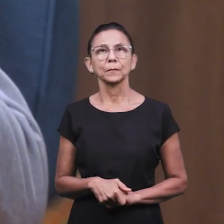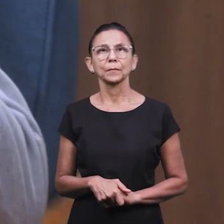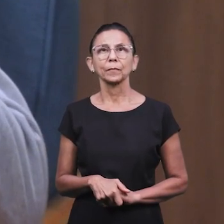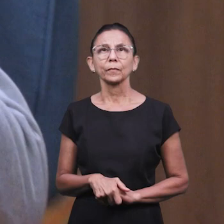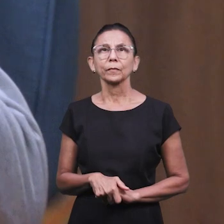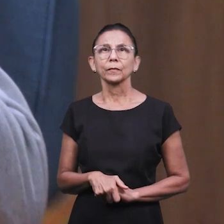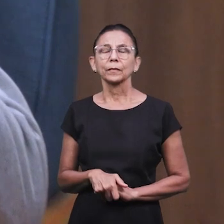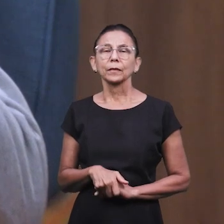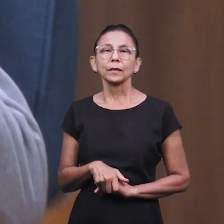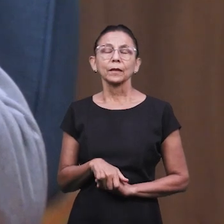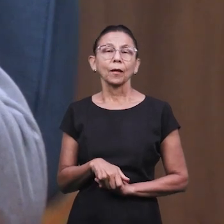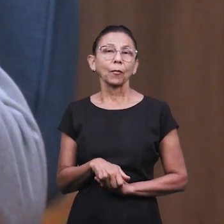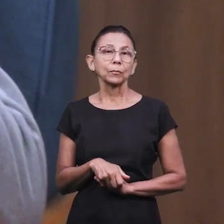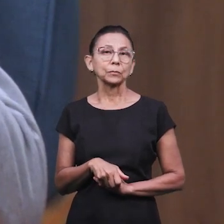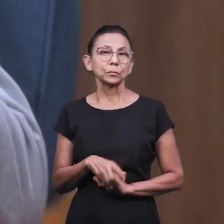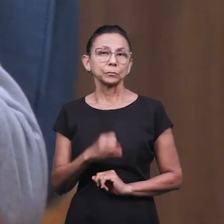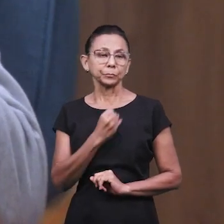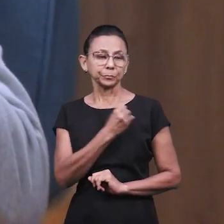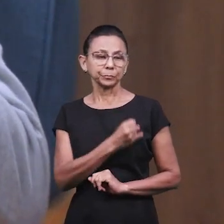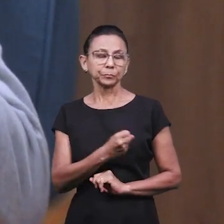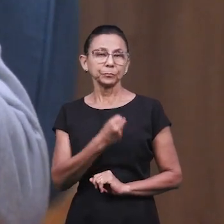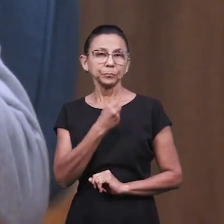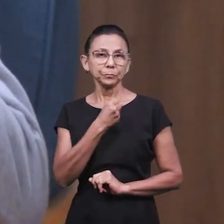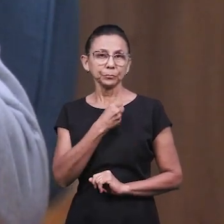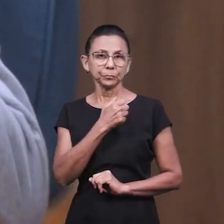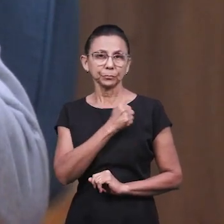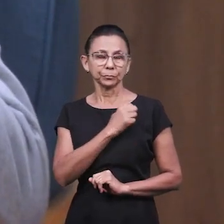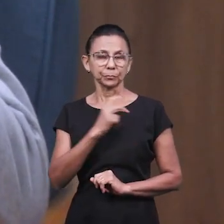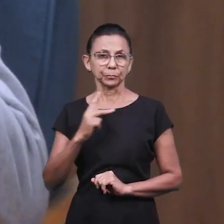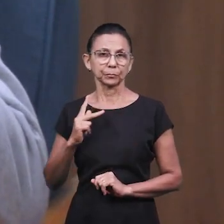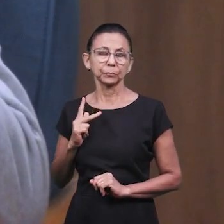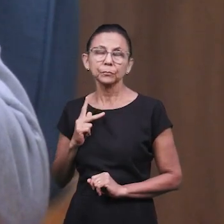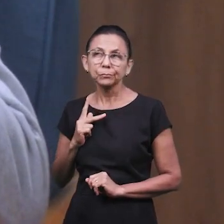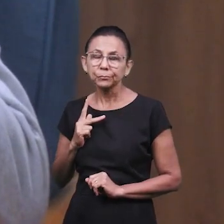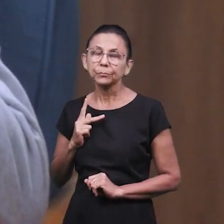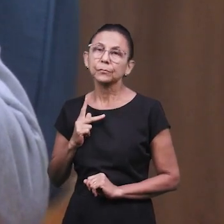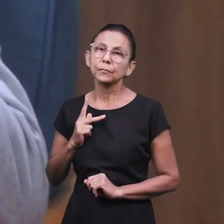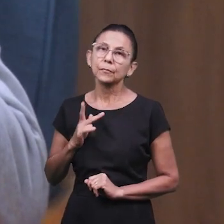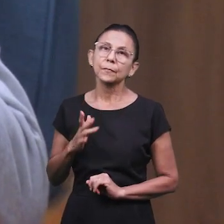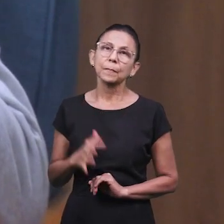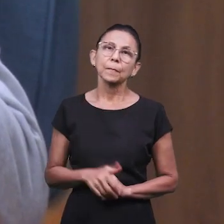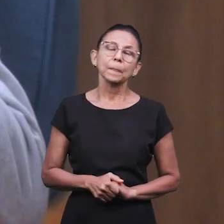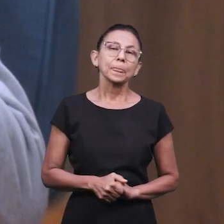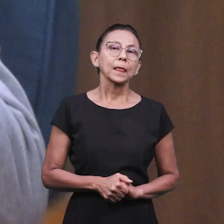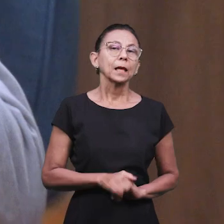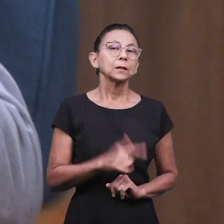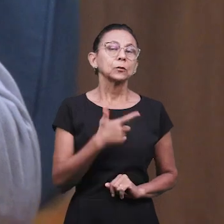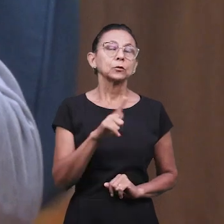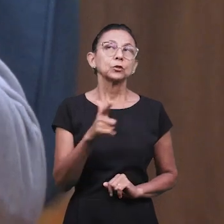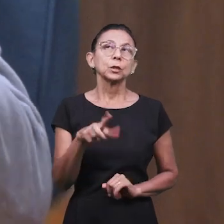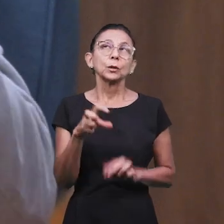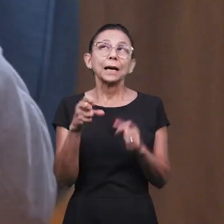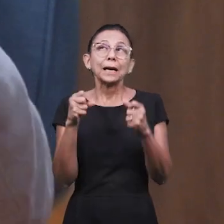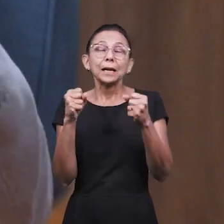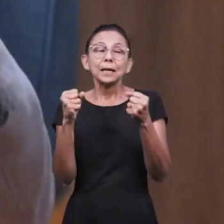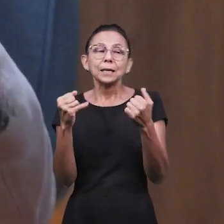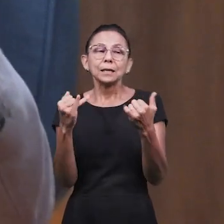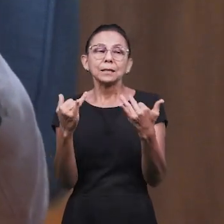Espírito Santo, ele não encontrou uma palavra que pudesse realmente